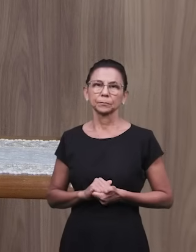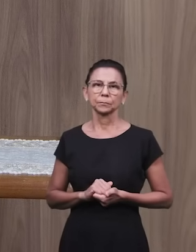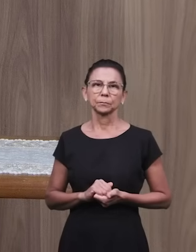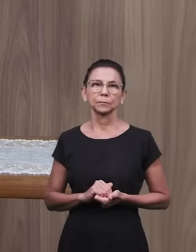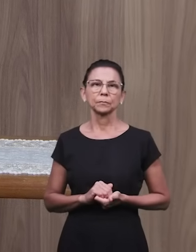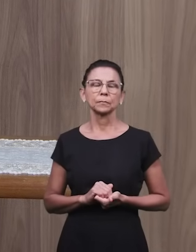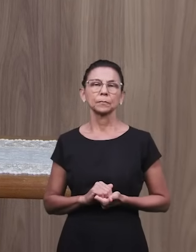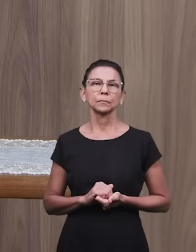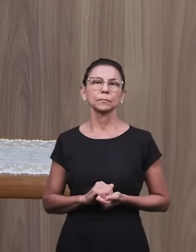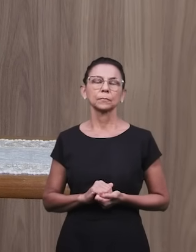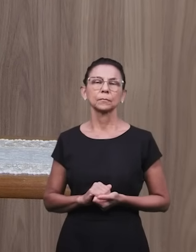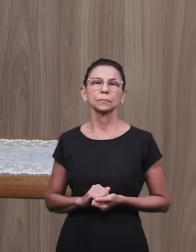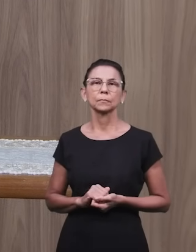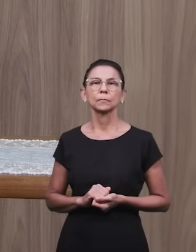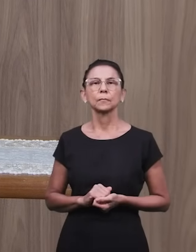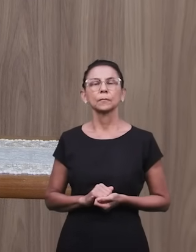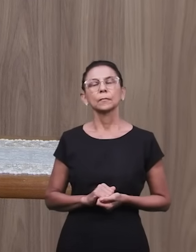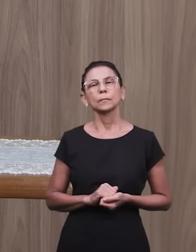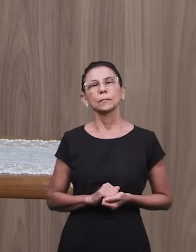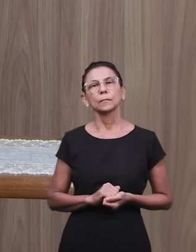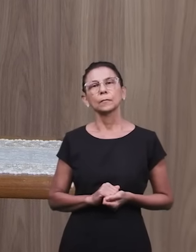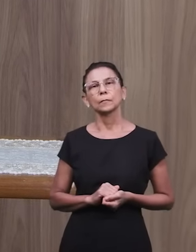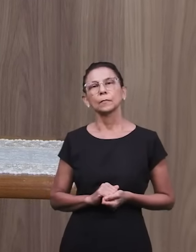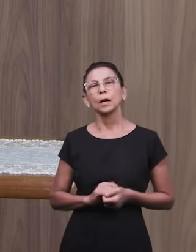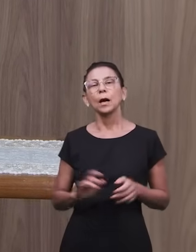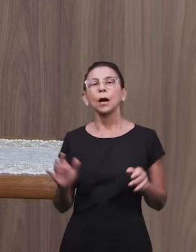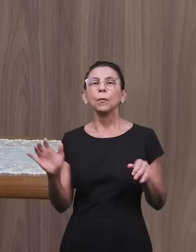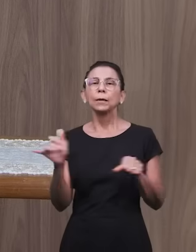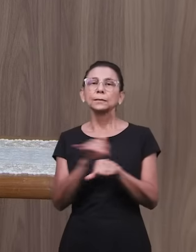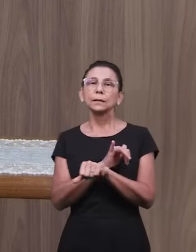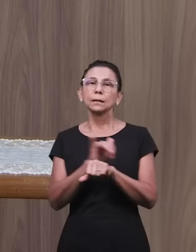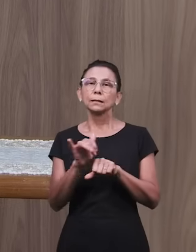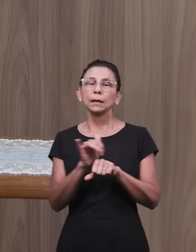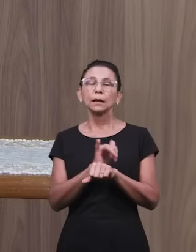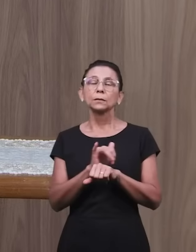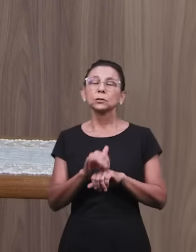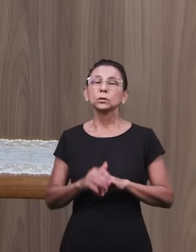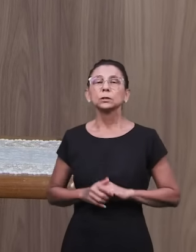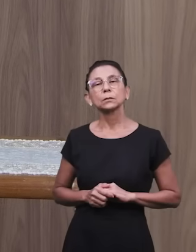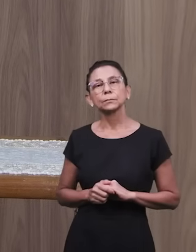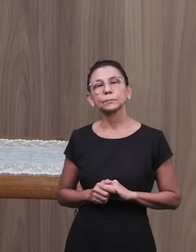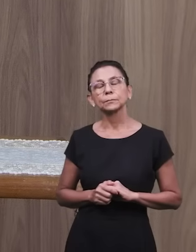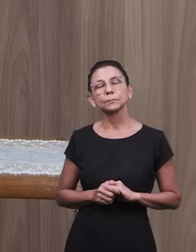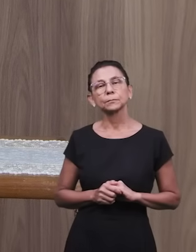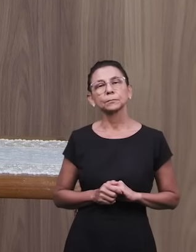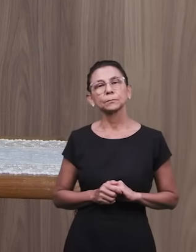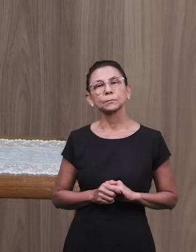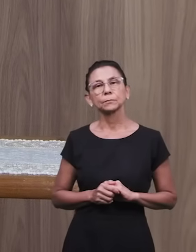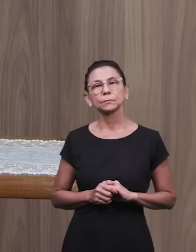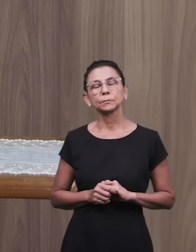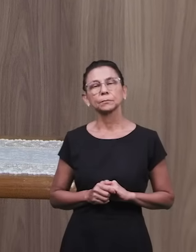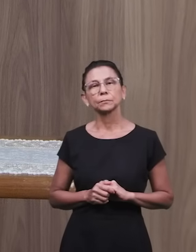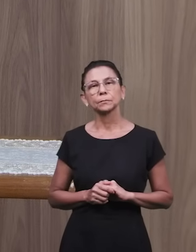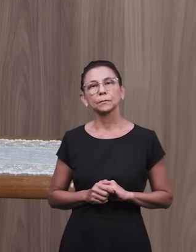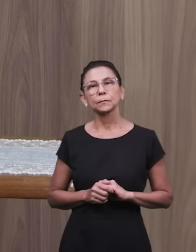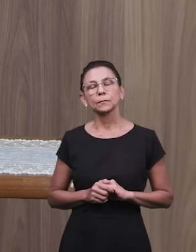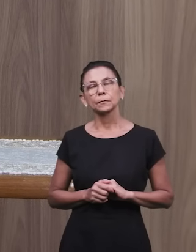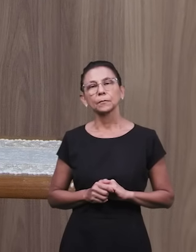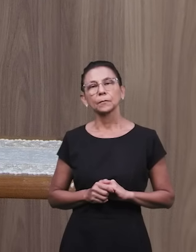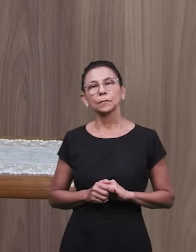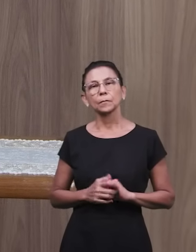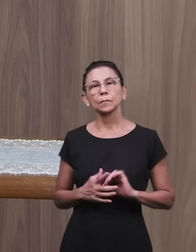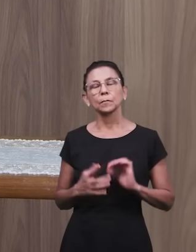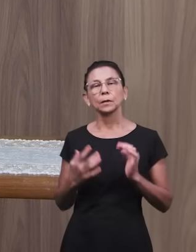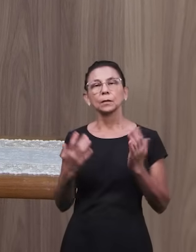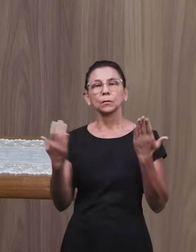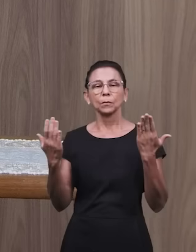uma maneira que Deus usou para mostrar à igreja fiel